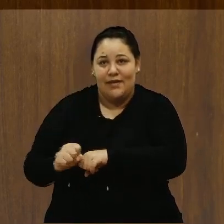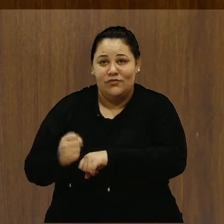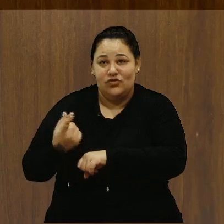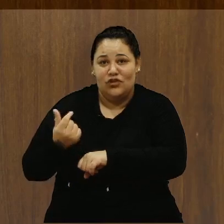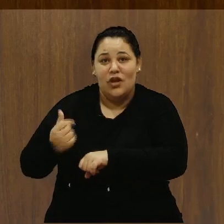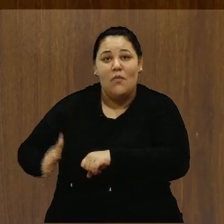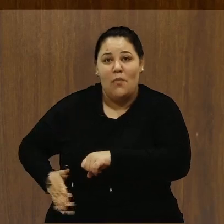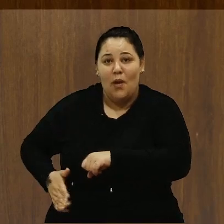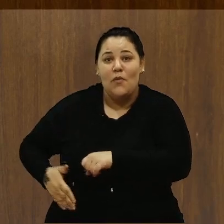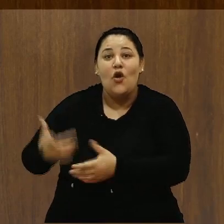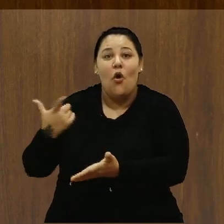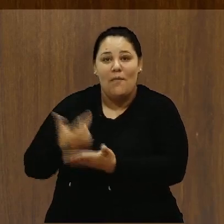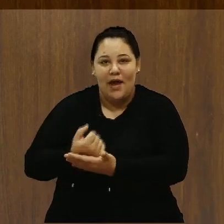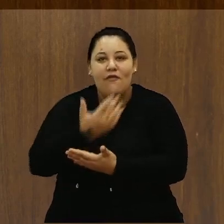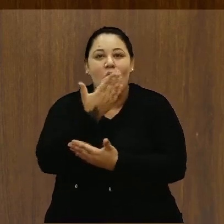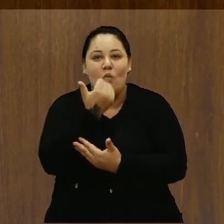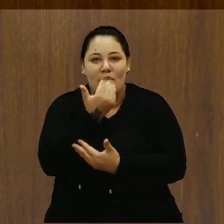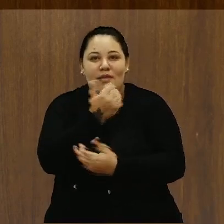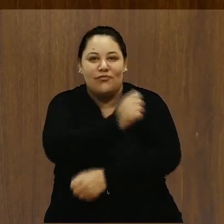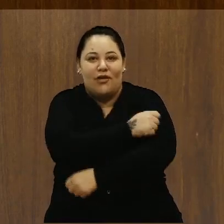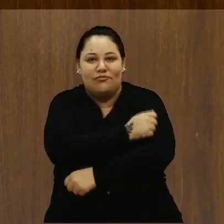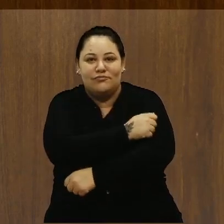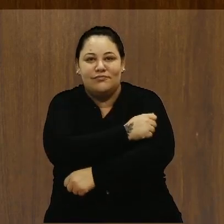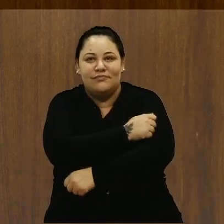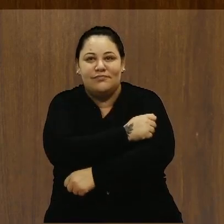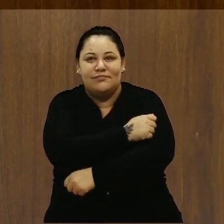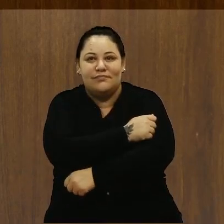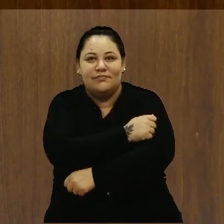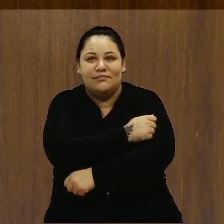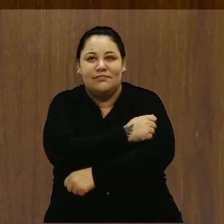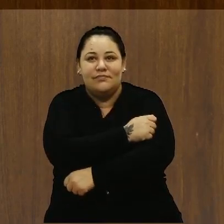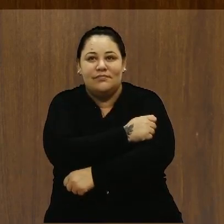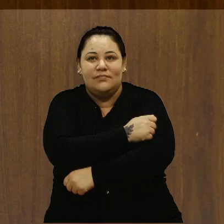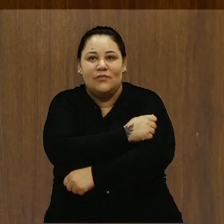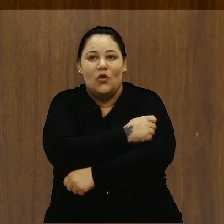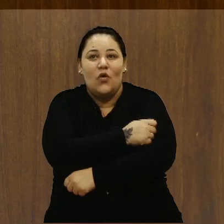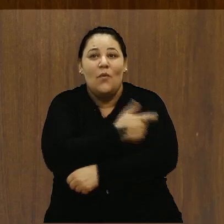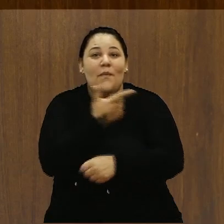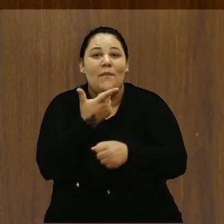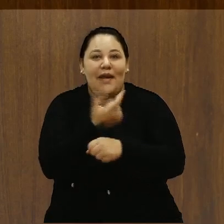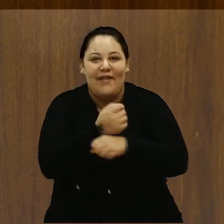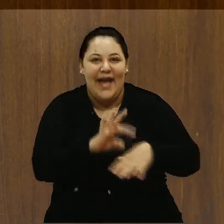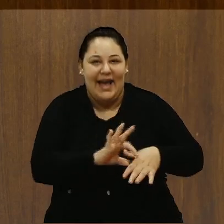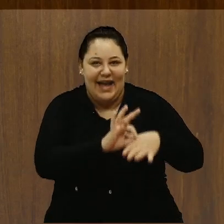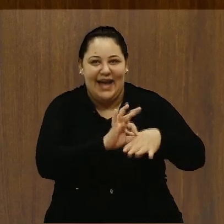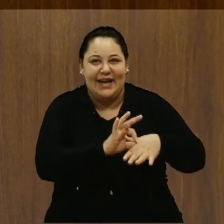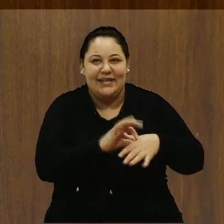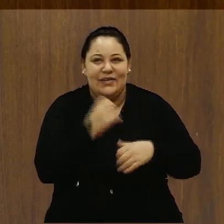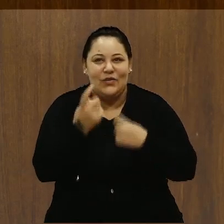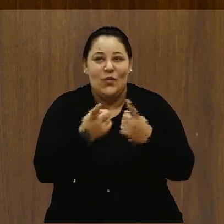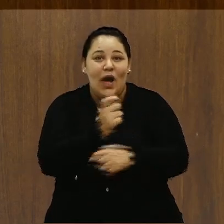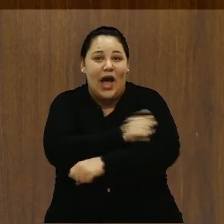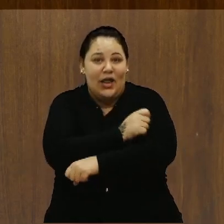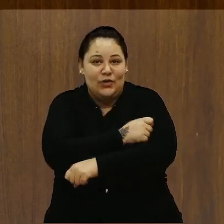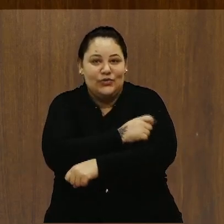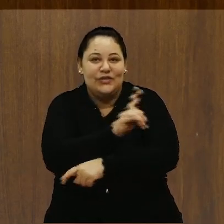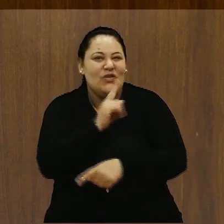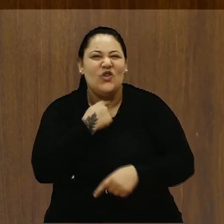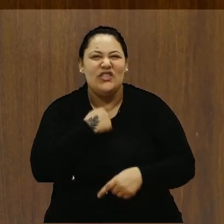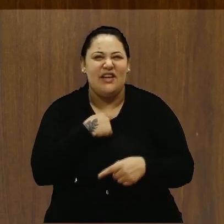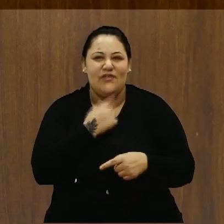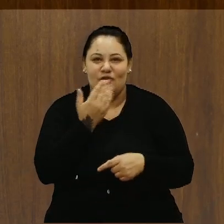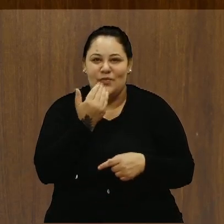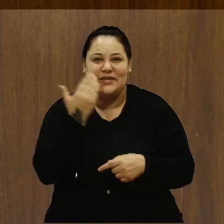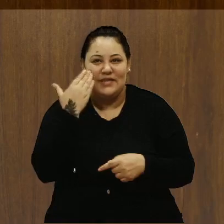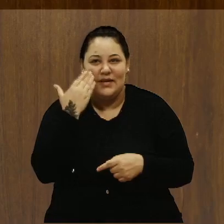e comprava comida para os alunos. Comprava fígado para melhorar. E um dos alunos não gostava de comer fígado, sabe o que a mãe fez? Veio aqui